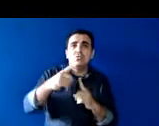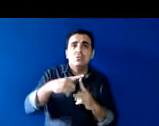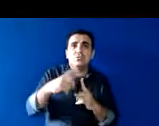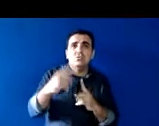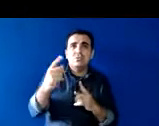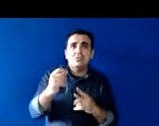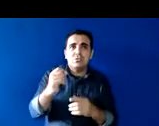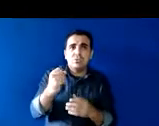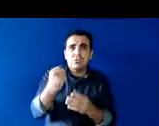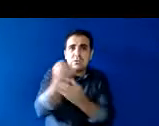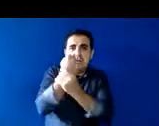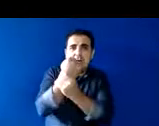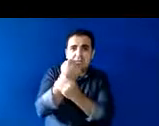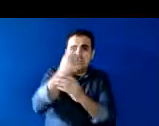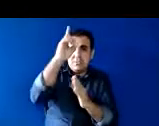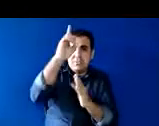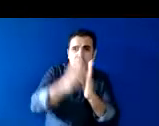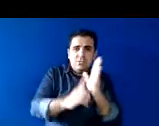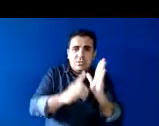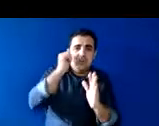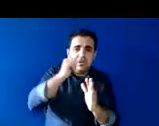garantem mais às mulheres,